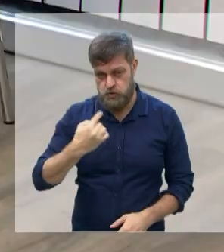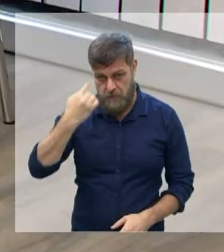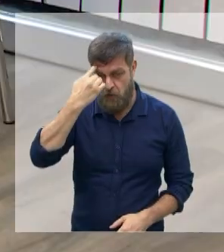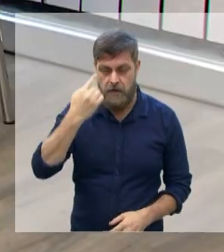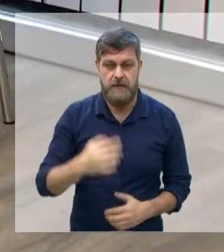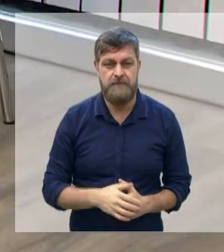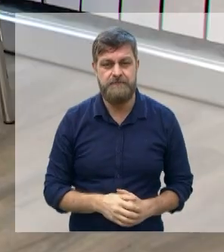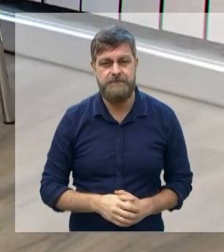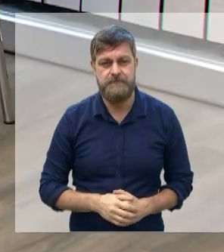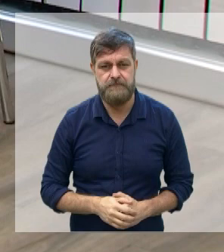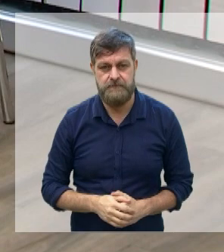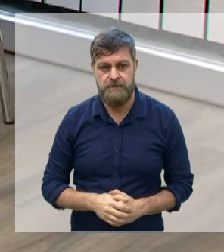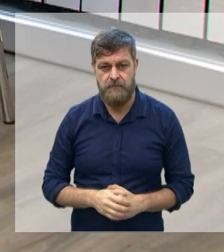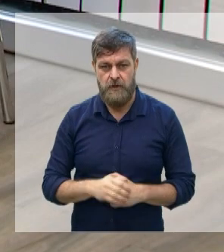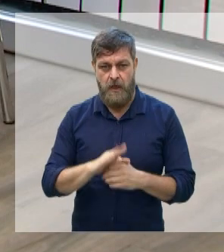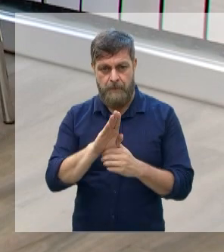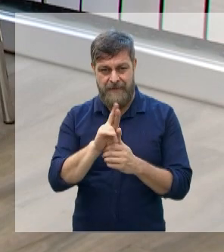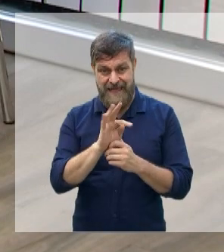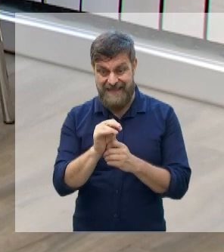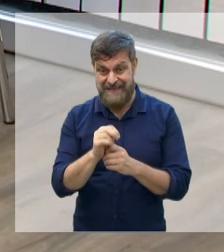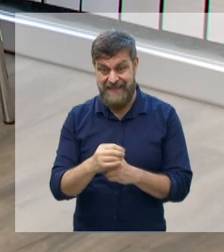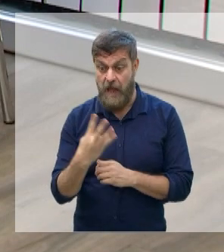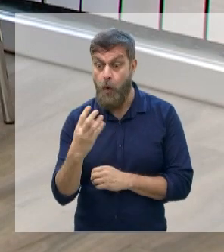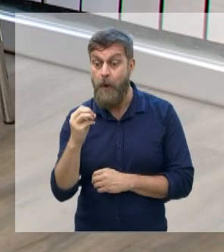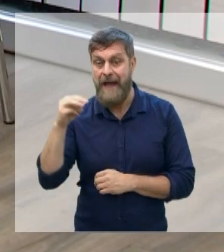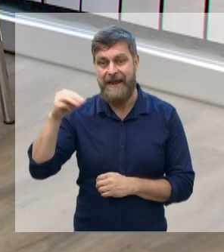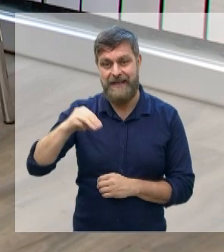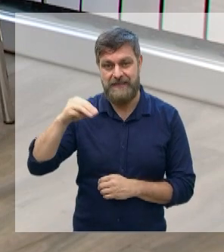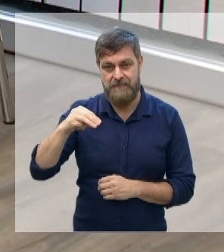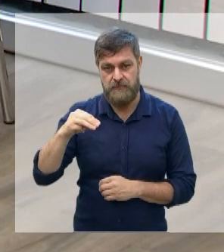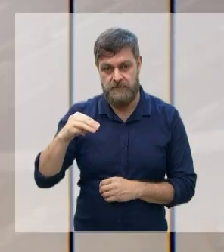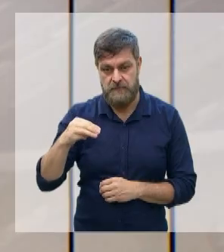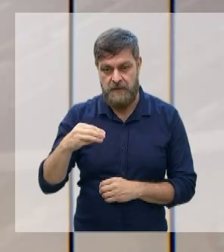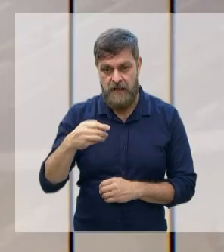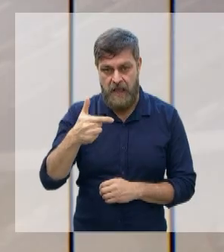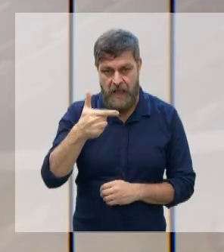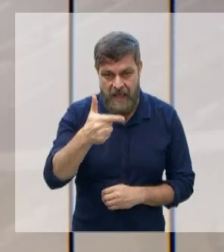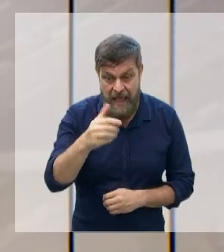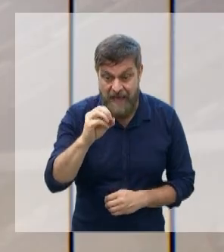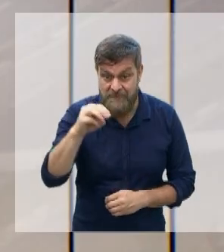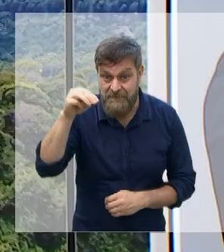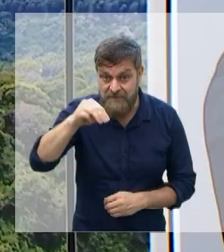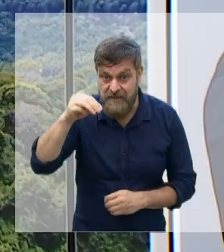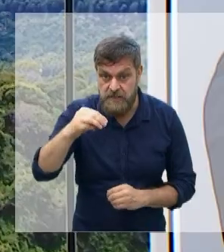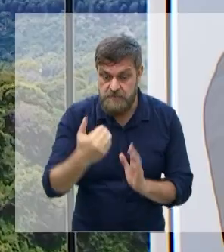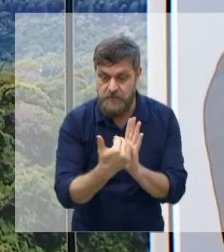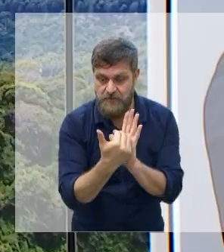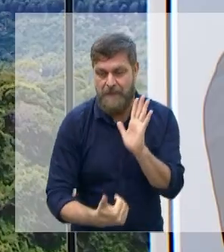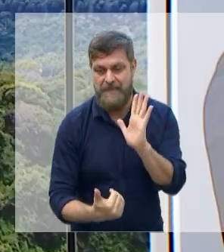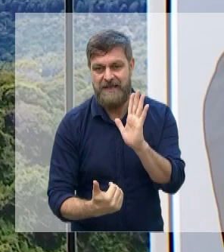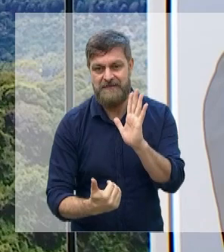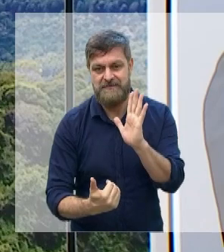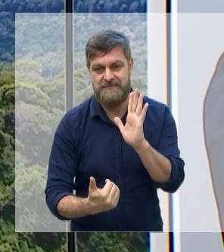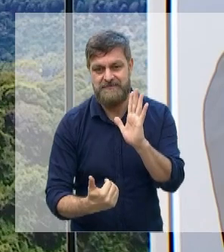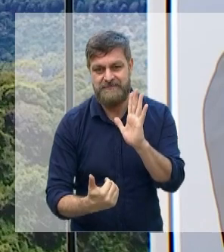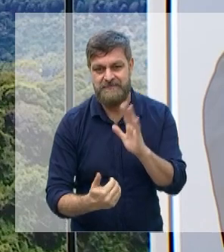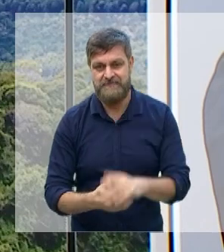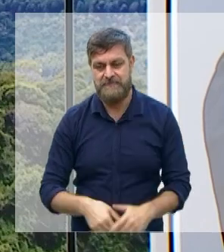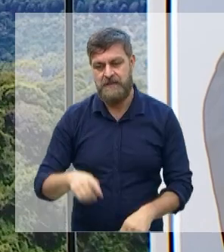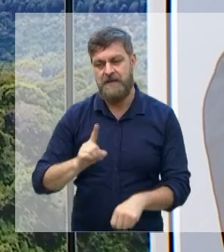viagem novo brt ela vai durar 40 minutos ser 20 a 25 minutos a menos é muito